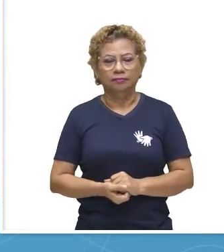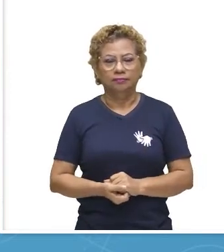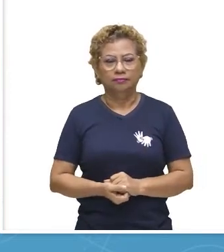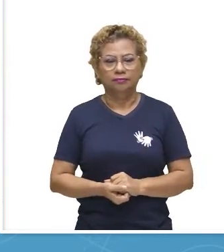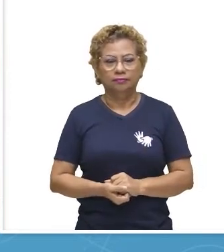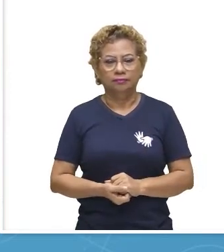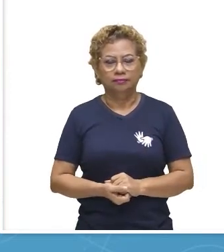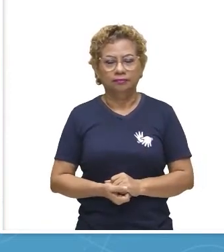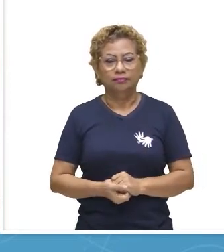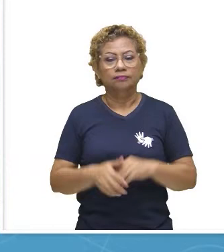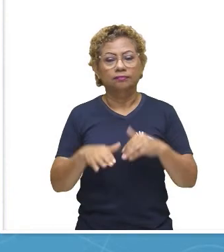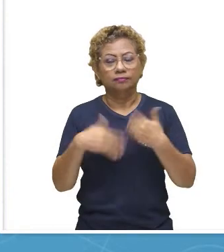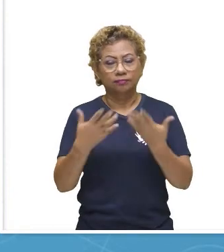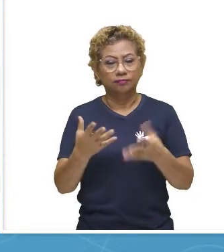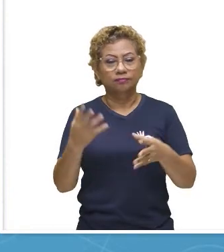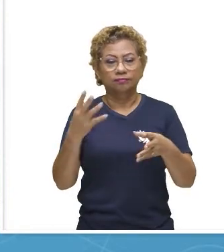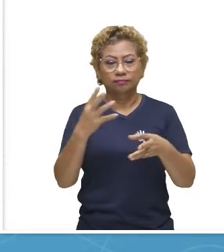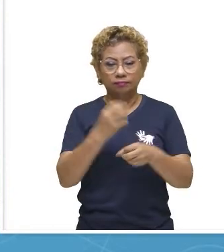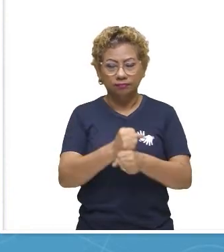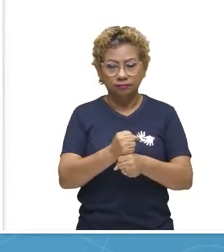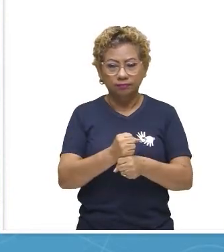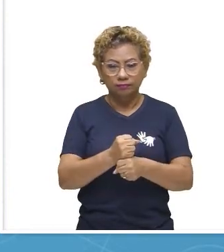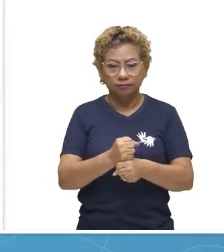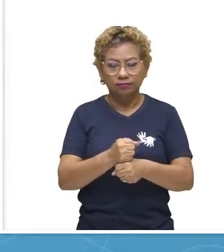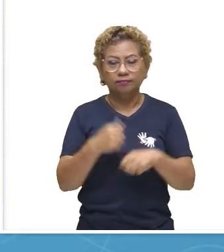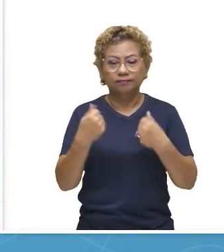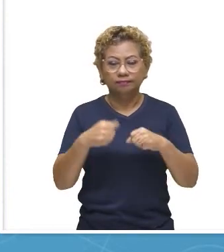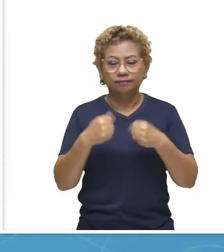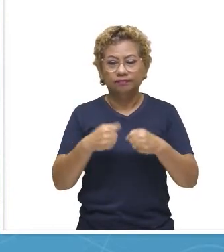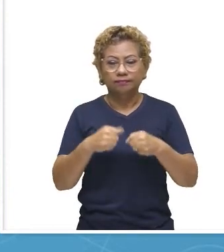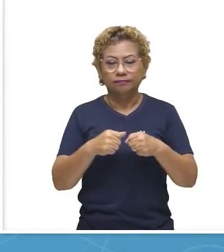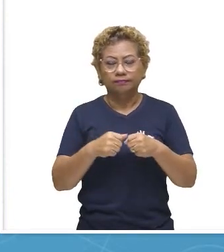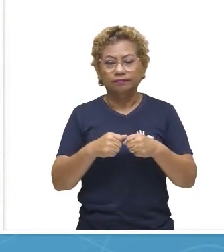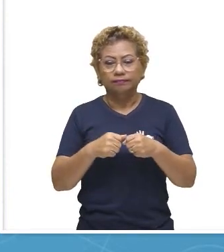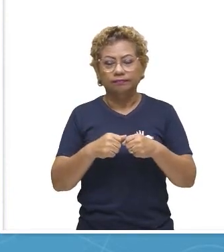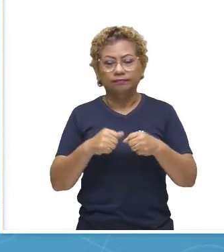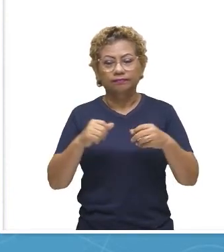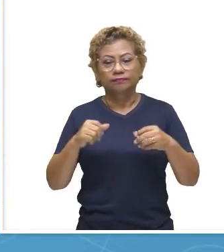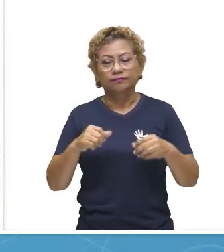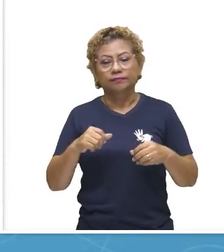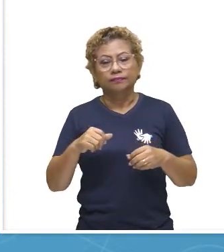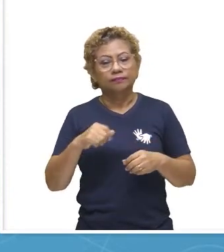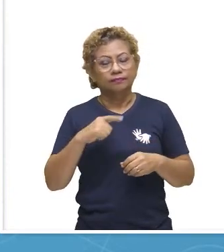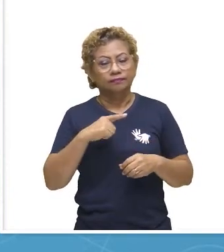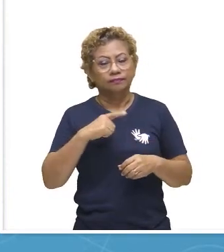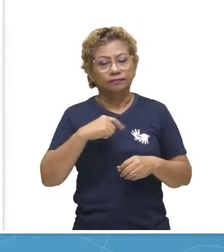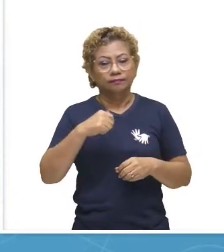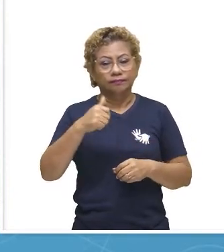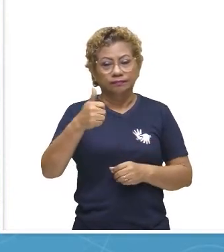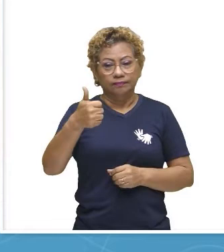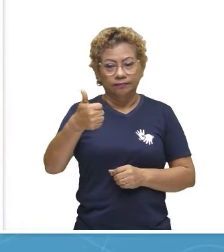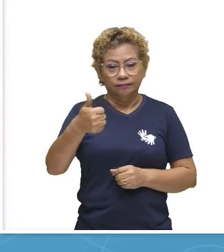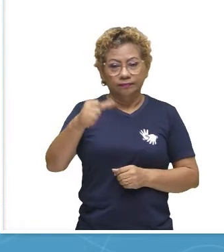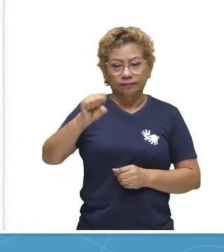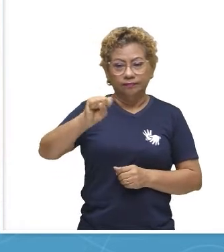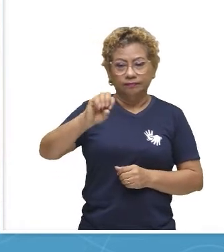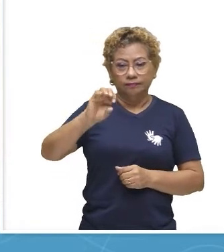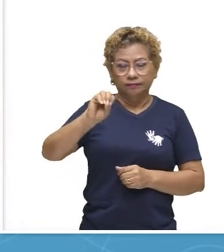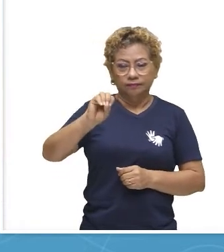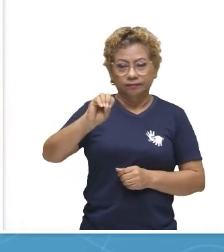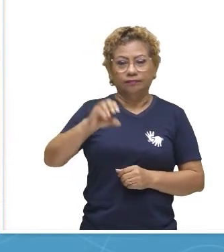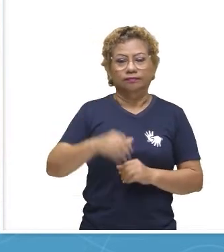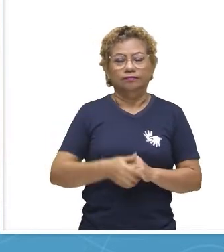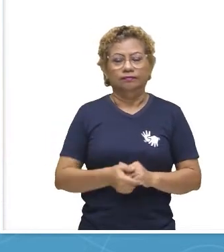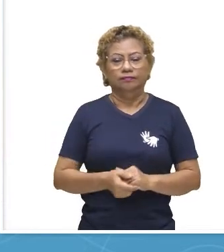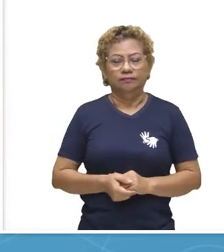internos. Quando eles são somados, tem que dar 150 ou 180. Isso é bom porque a